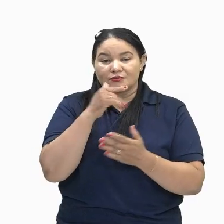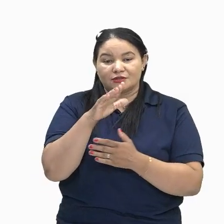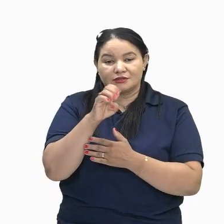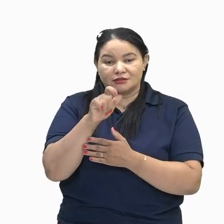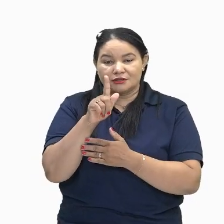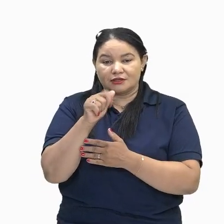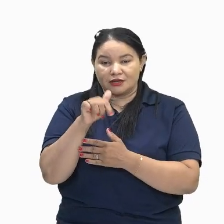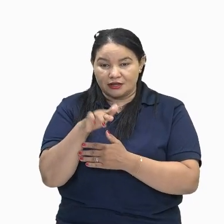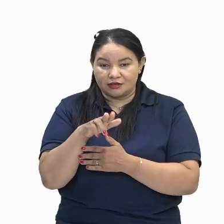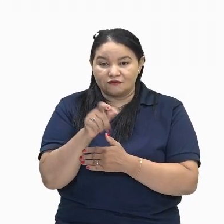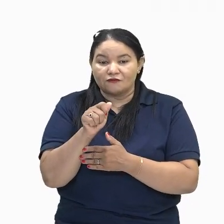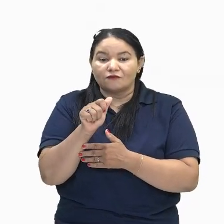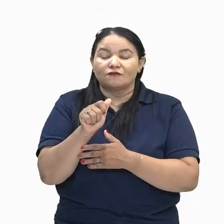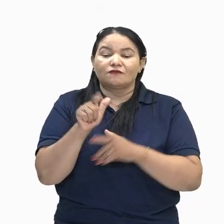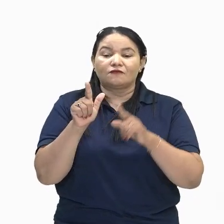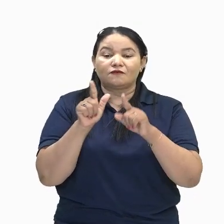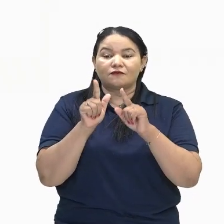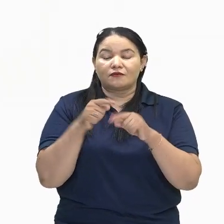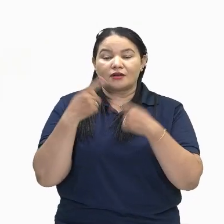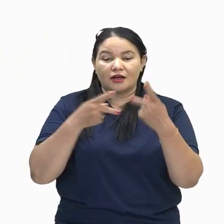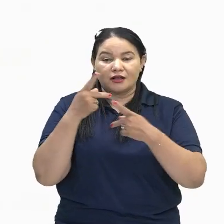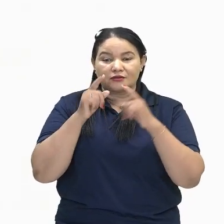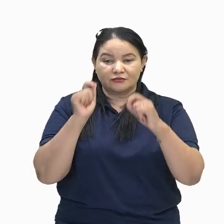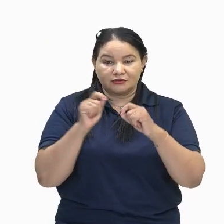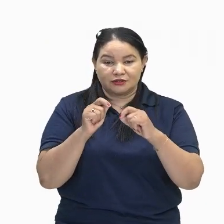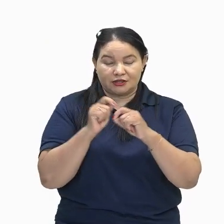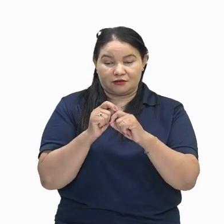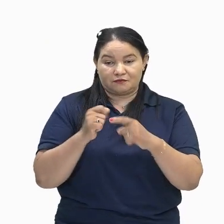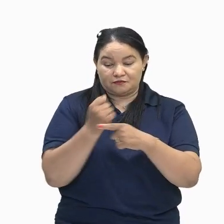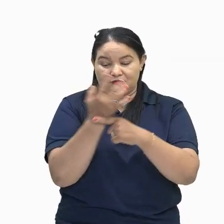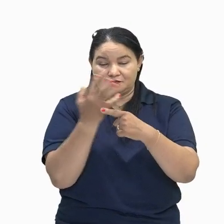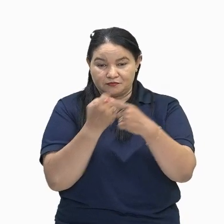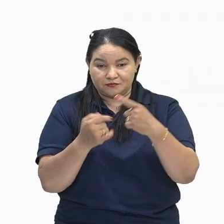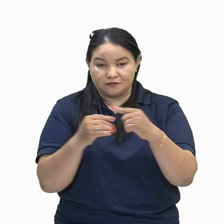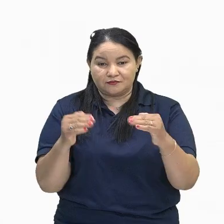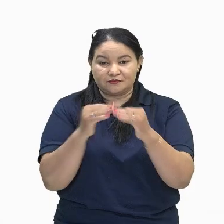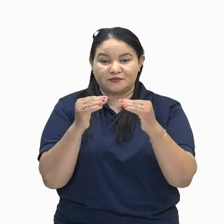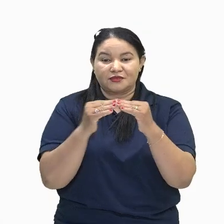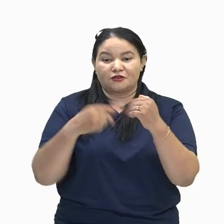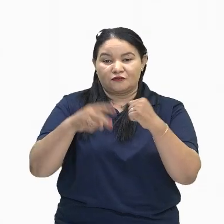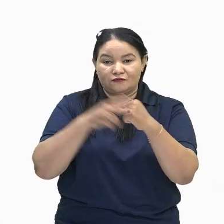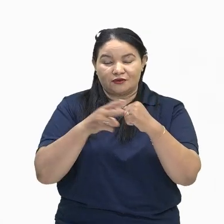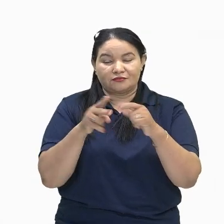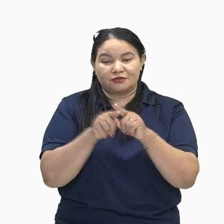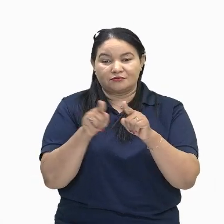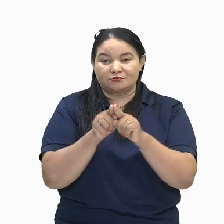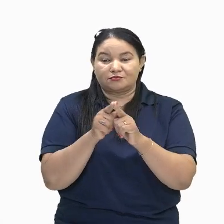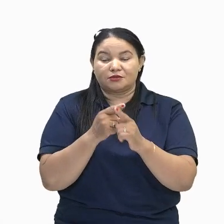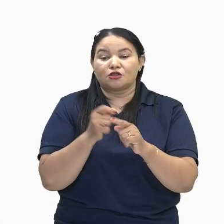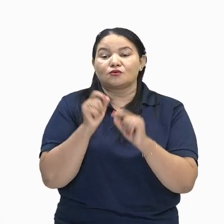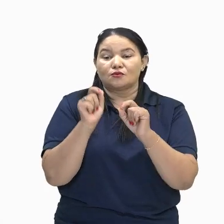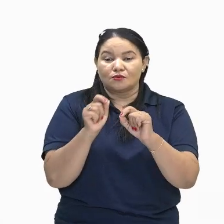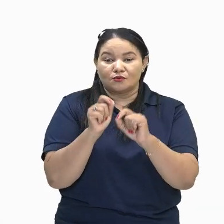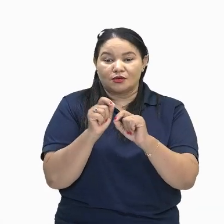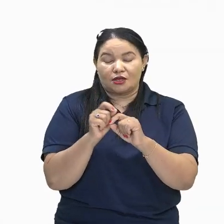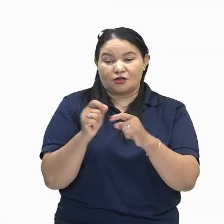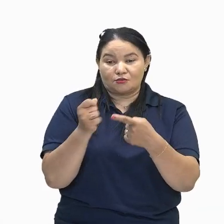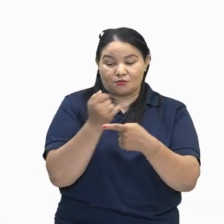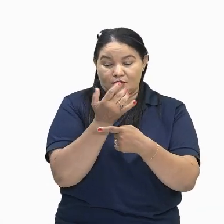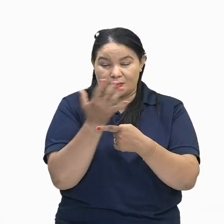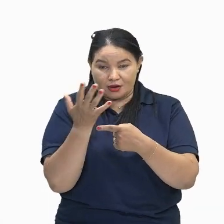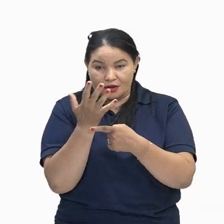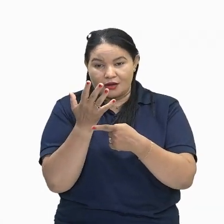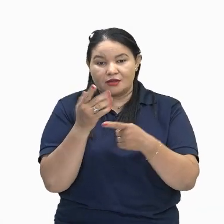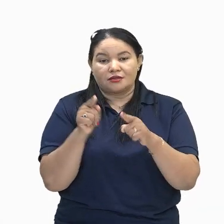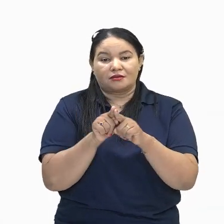expressam frações e porcentagens exigem concordância do verbo com o numerador presente no sujeito da